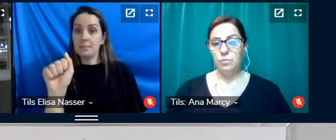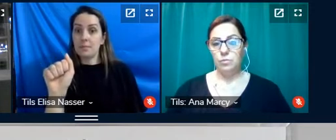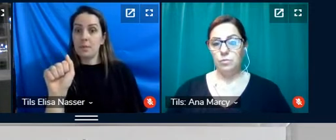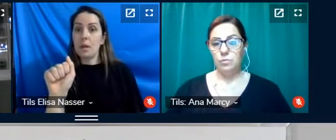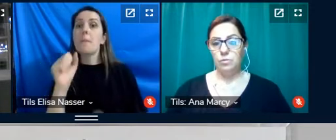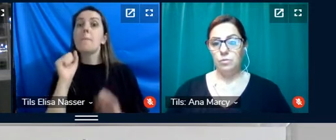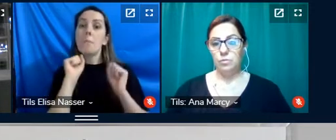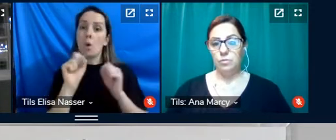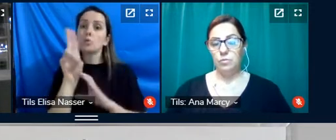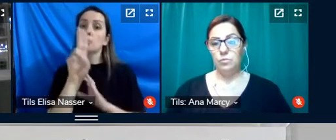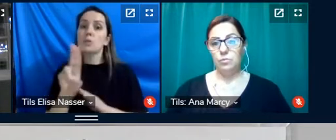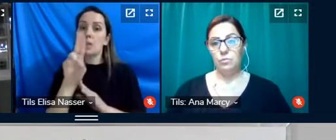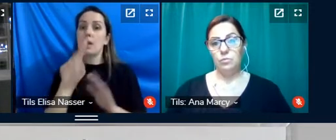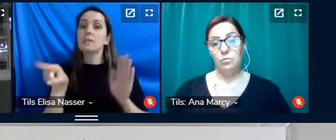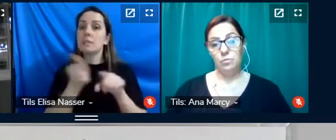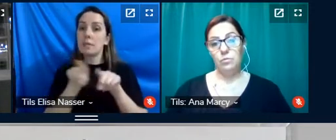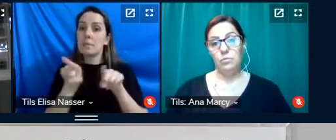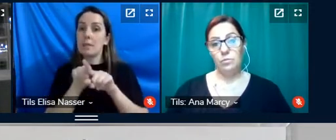usar a tangente também.